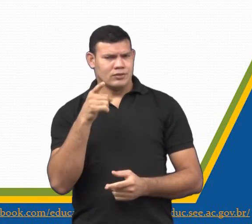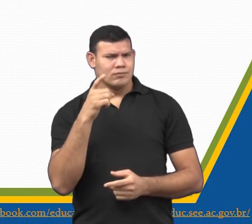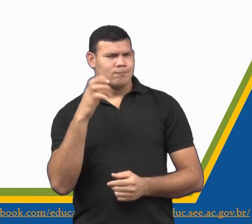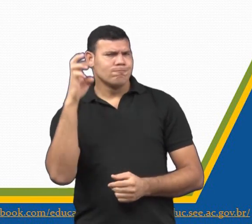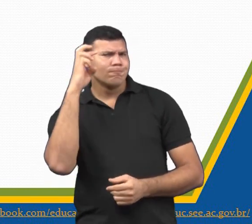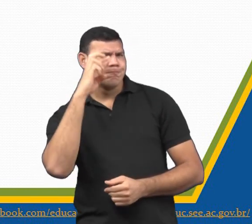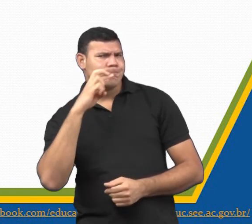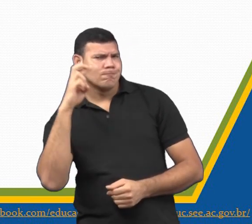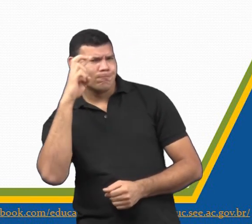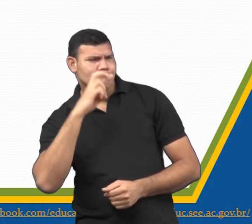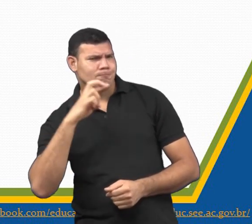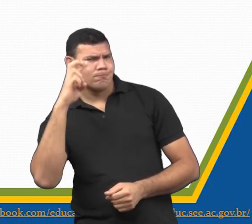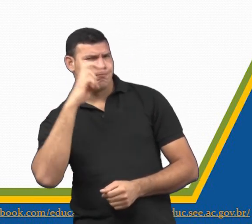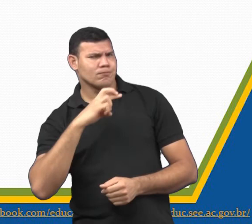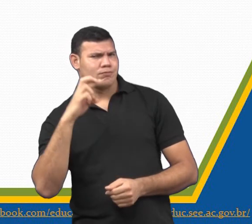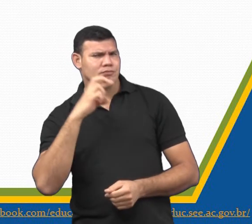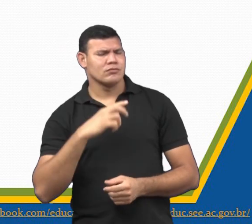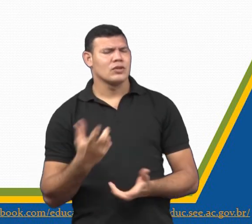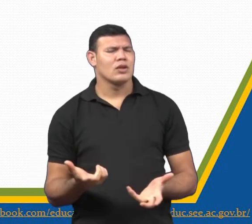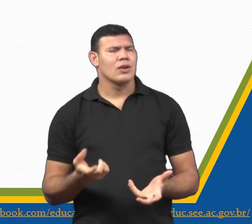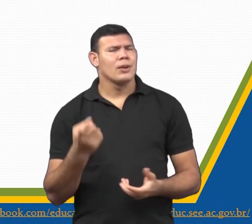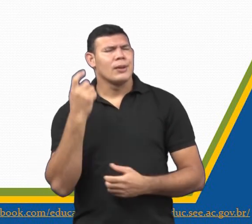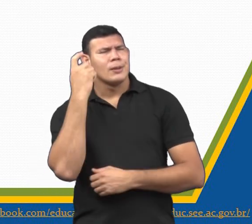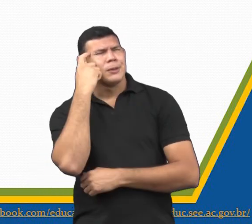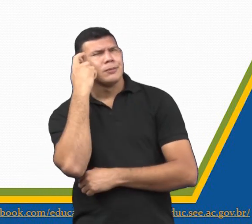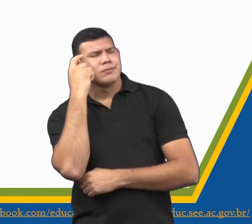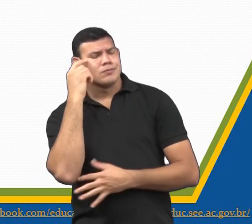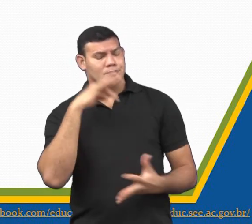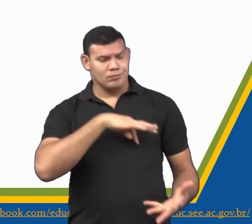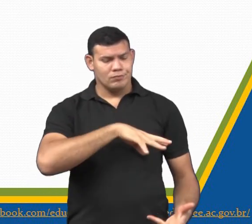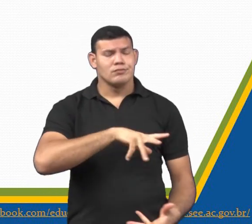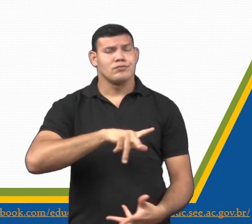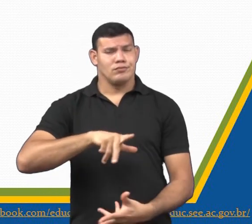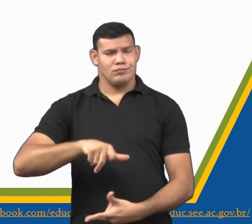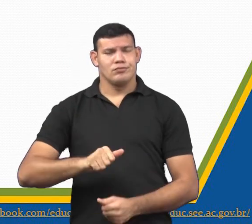nós podemos ter já o que a Mafalda está pensando do mundo.